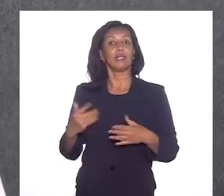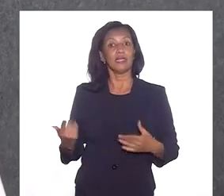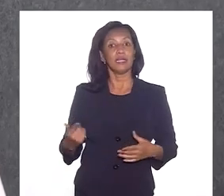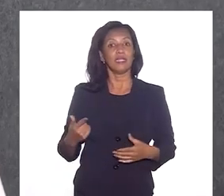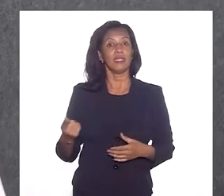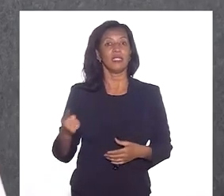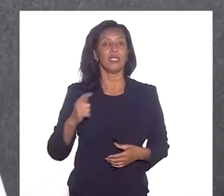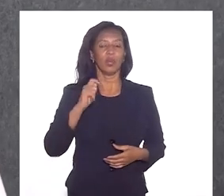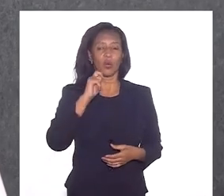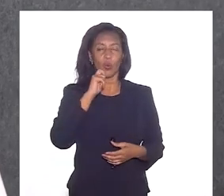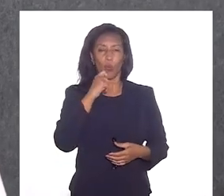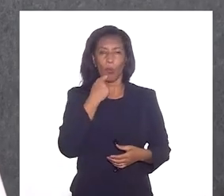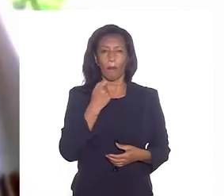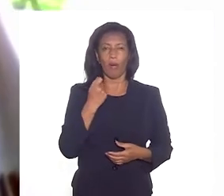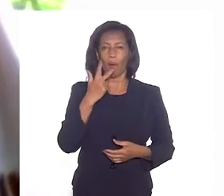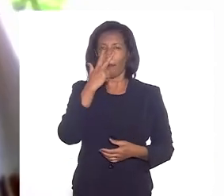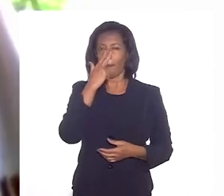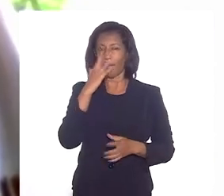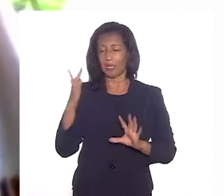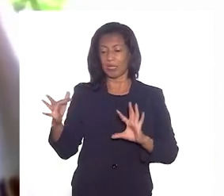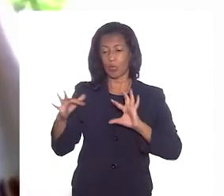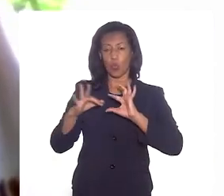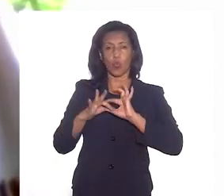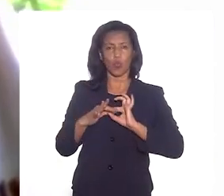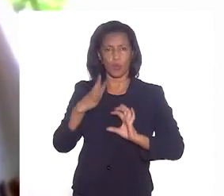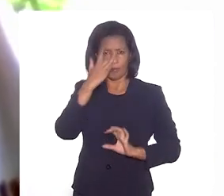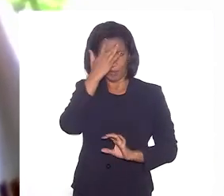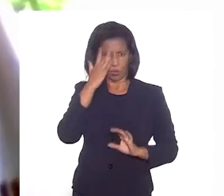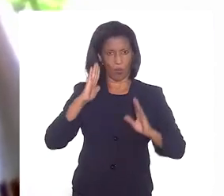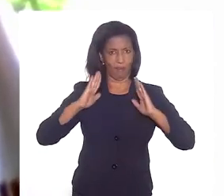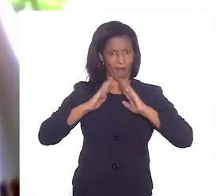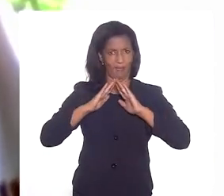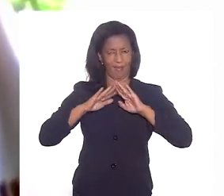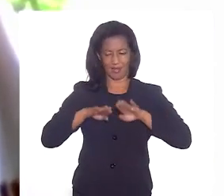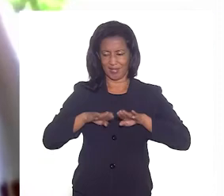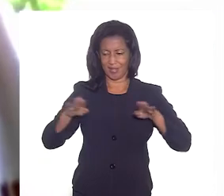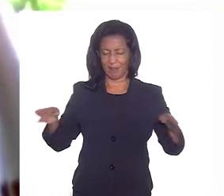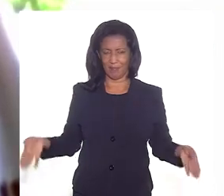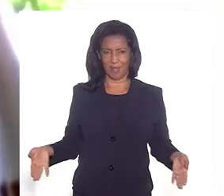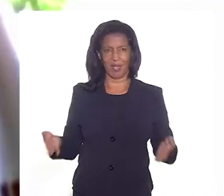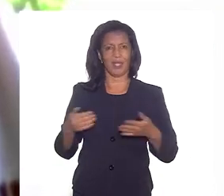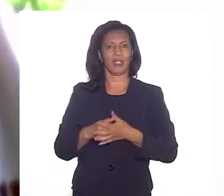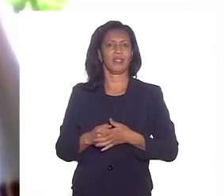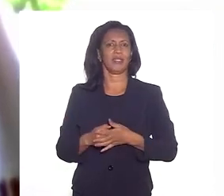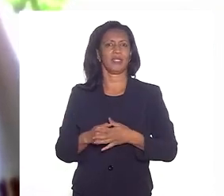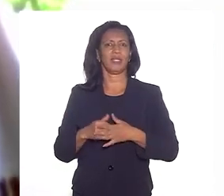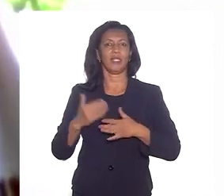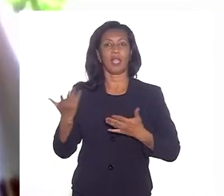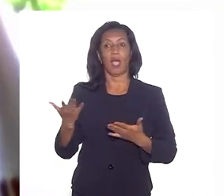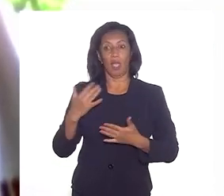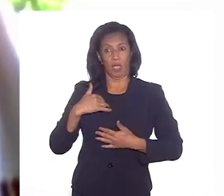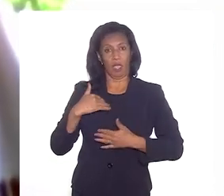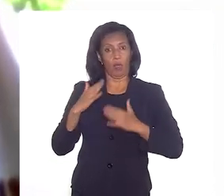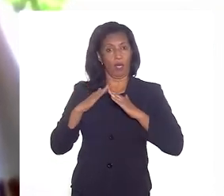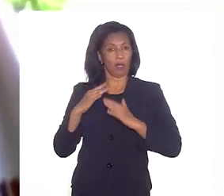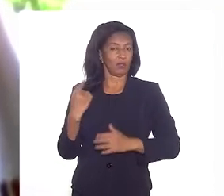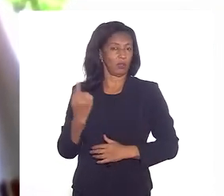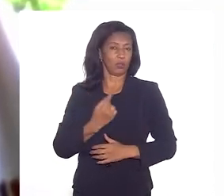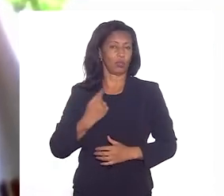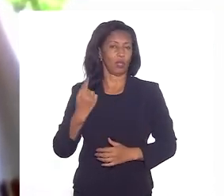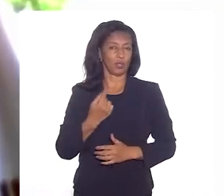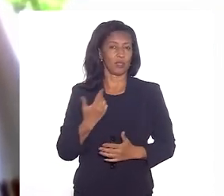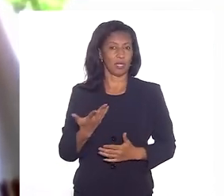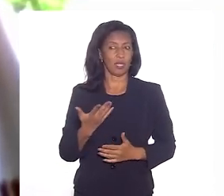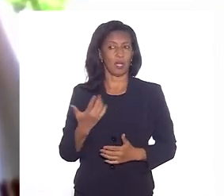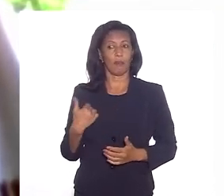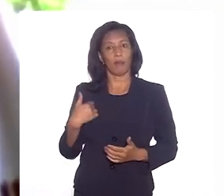que o pão reúne as pessoas ao redor da mesa, né? Tem disso de. Geralmente, em casa, eu moro